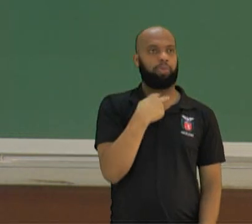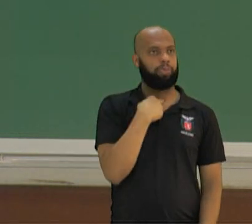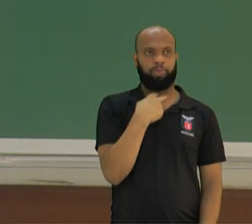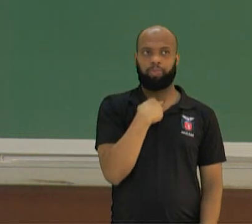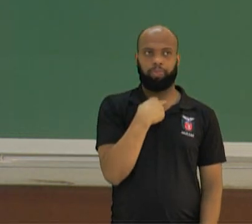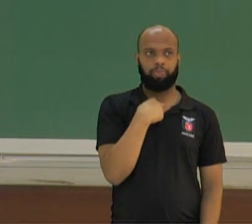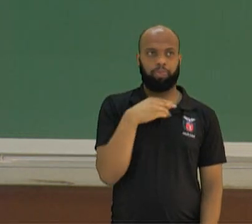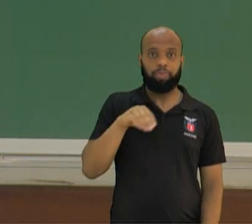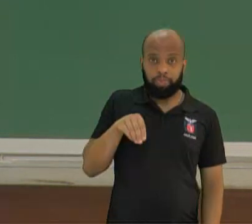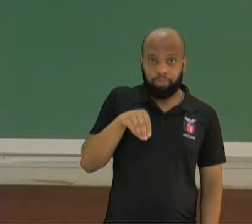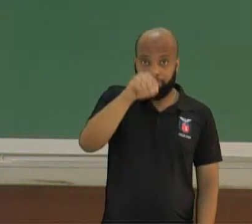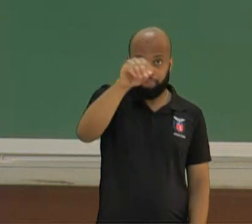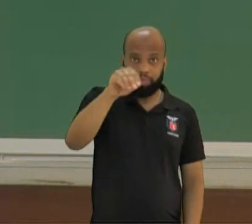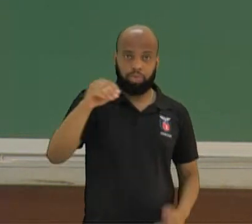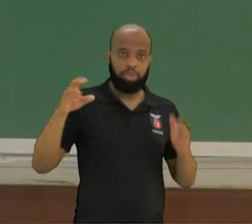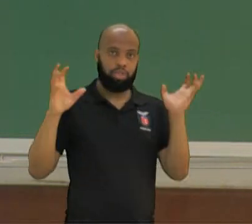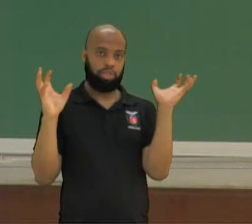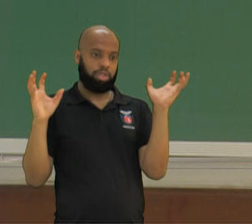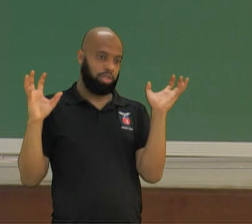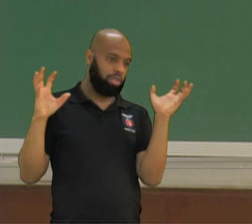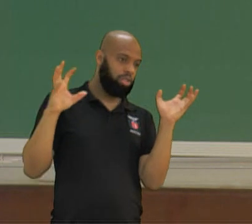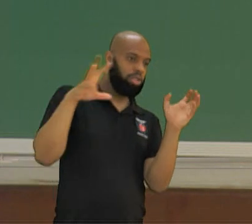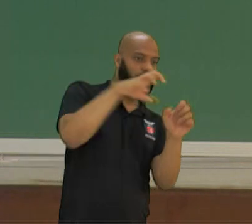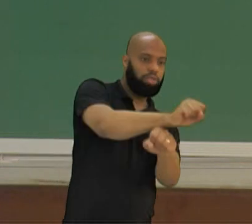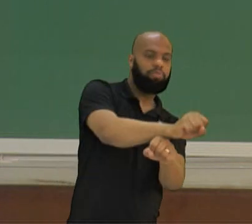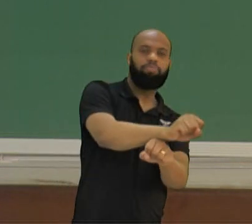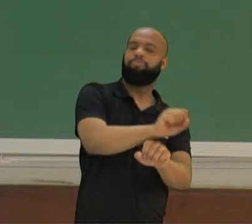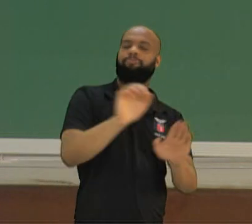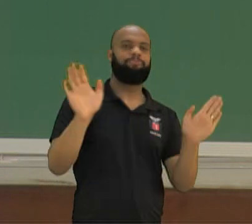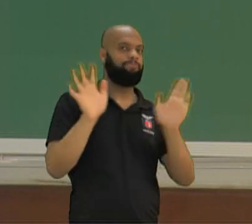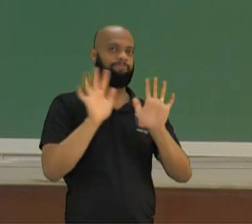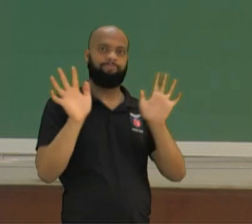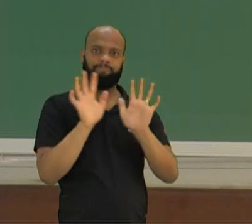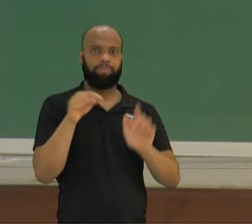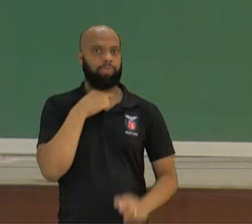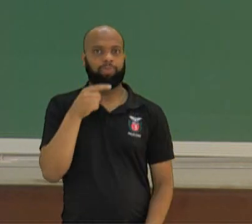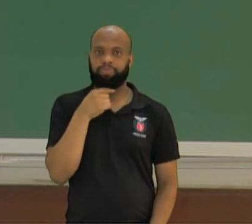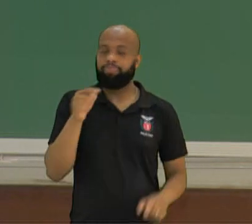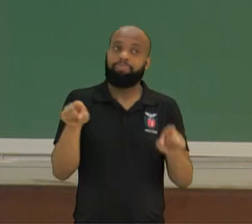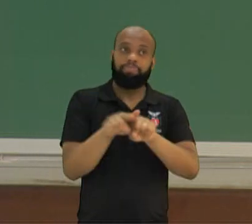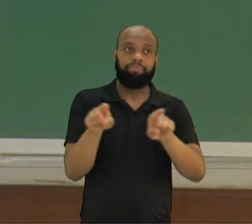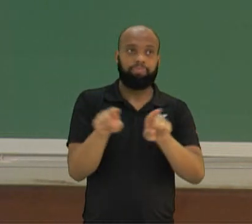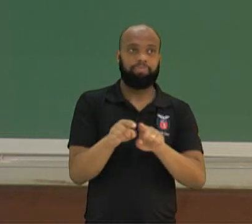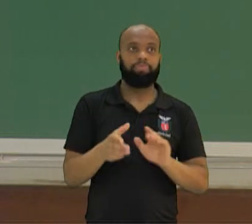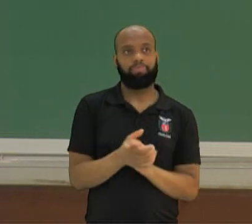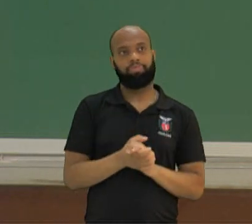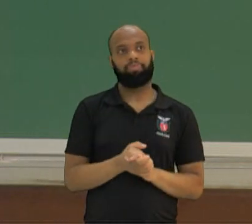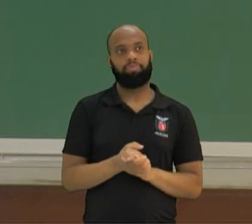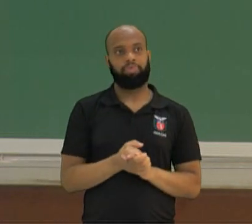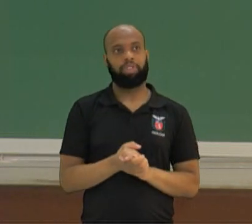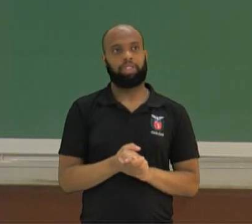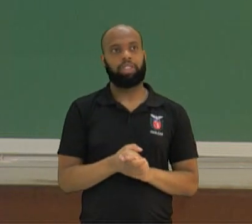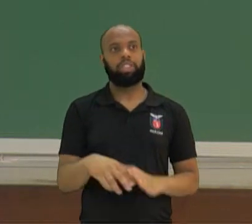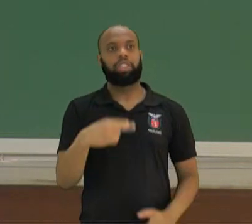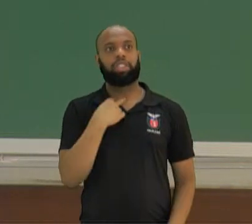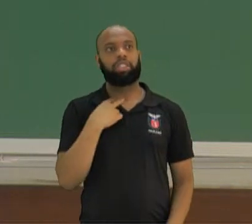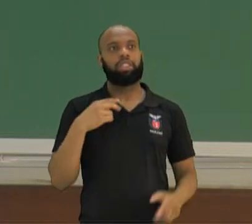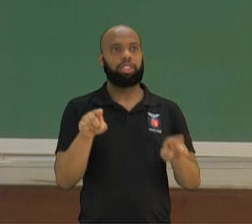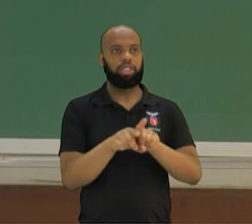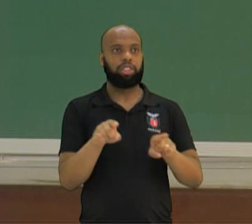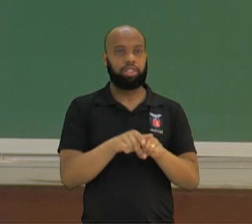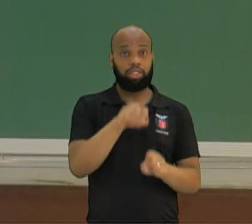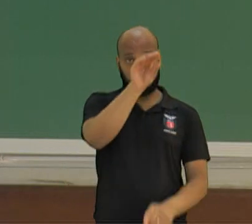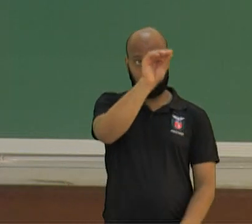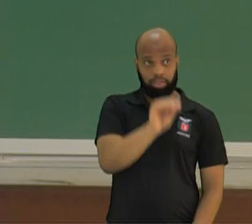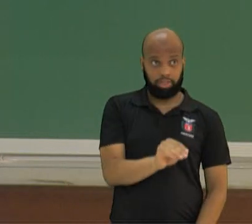é possível. Ele não pode vir nessa e nem nessa casa porque estaria ameaçado pela torre. Ele não pode vir aqui